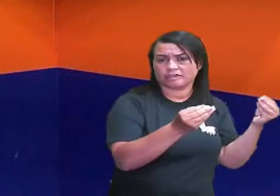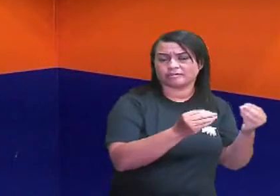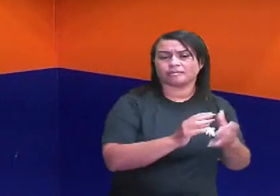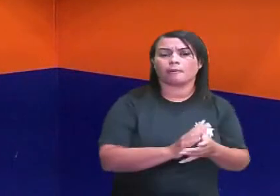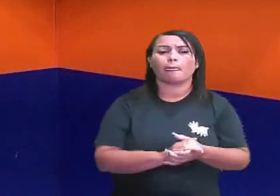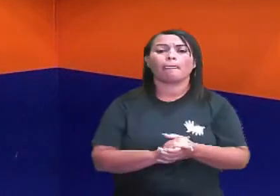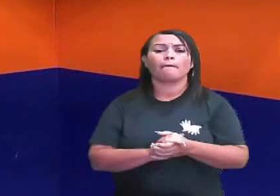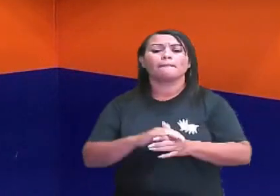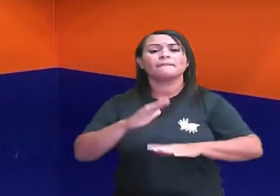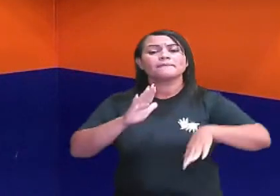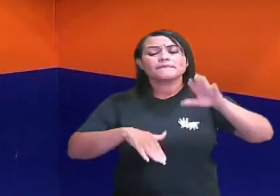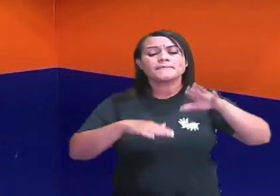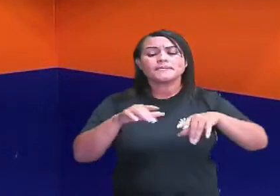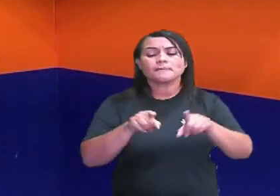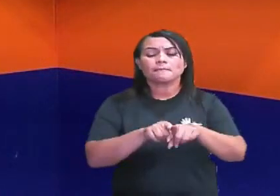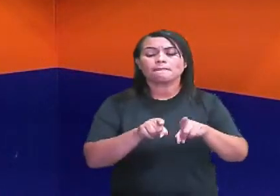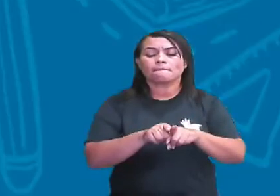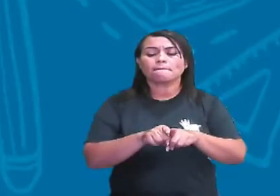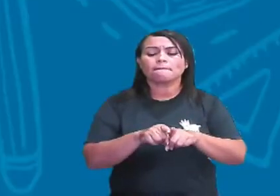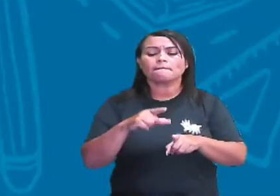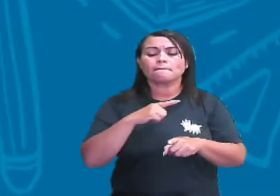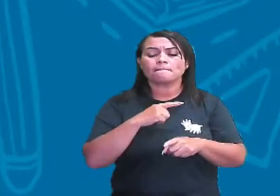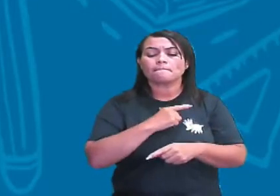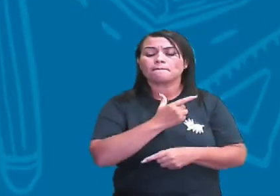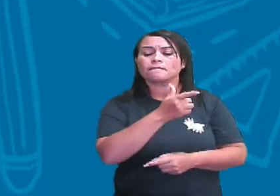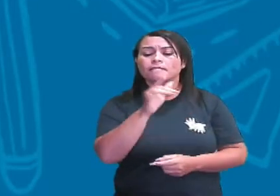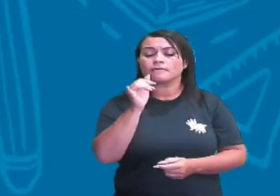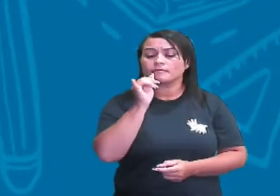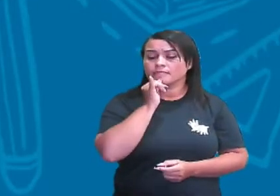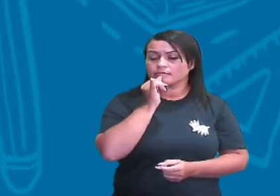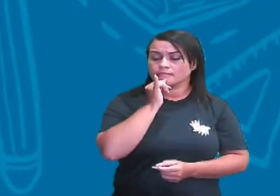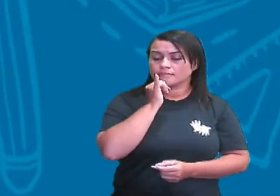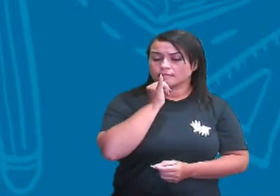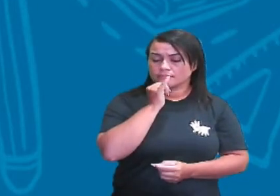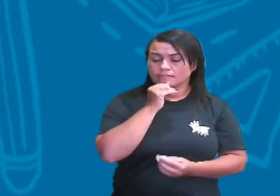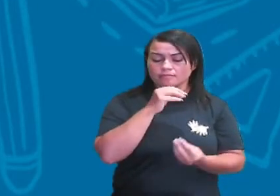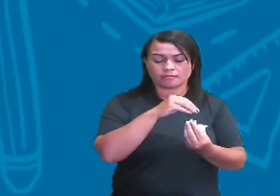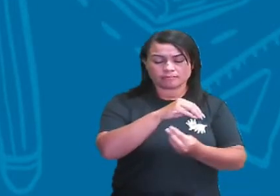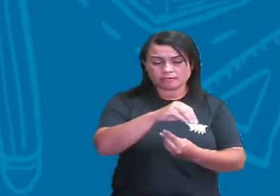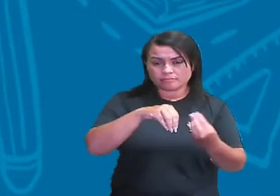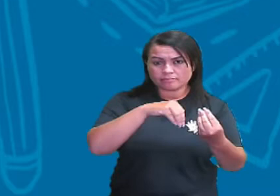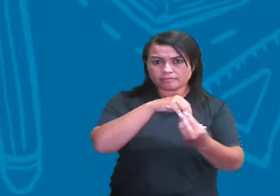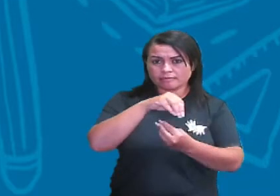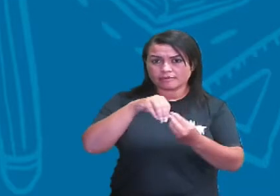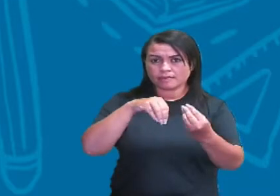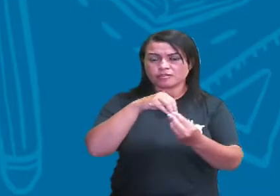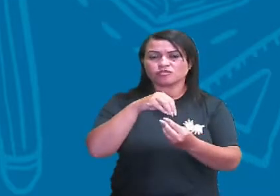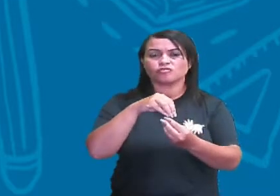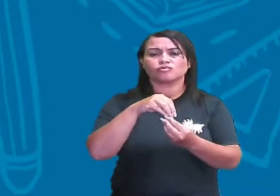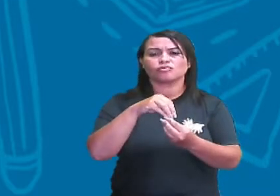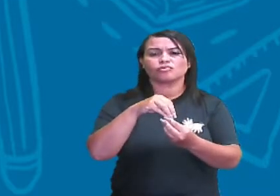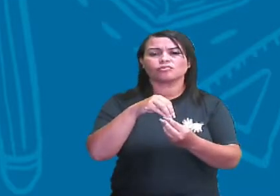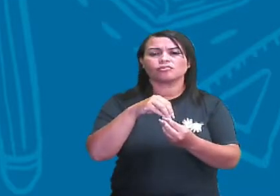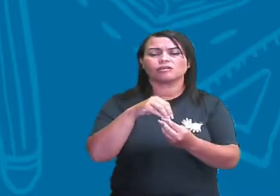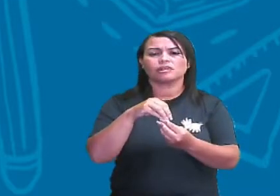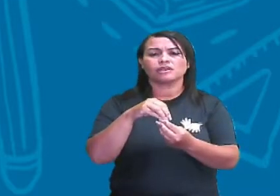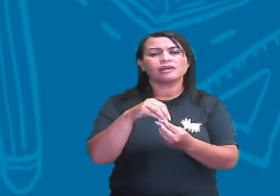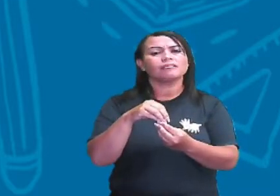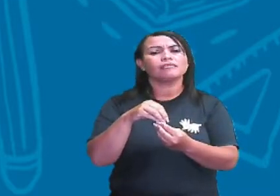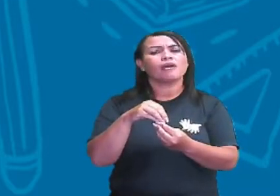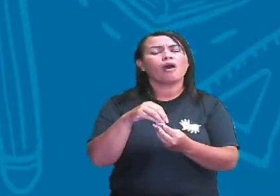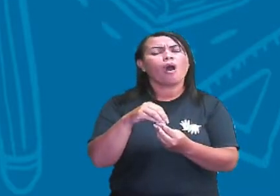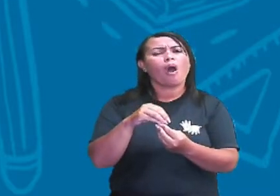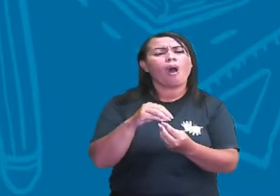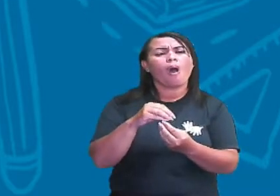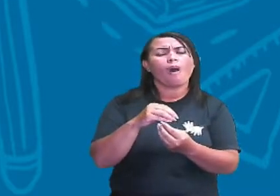A partir disso, nós temos também outros exemplos de misturas homogêneas. Quando você vê essa fileira de copos, você